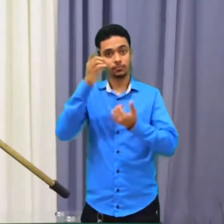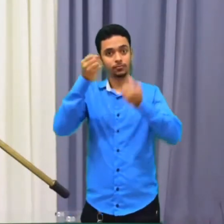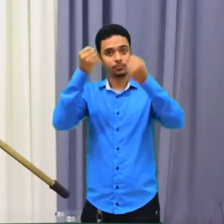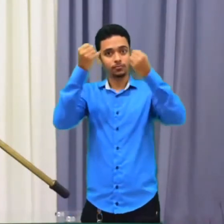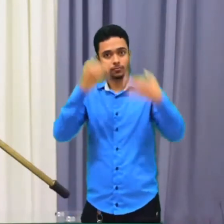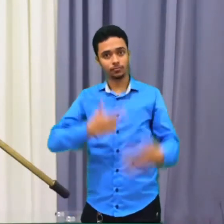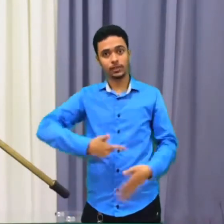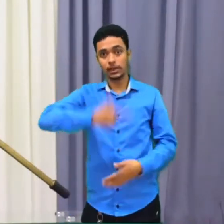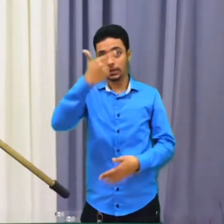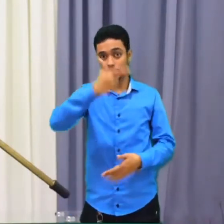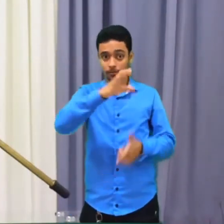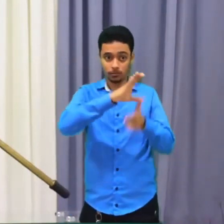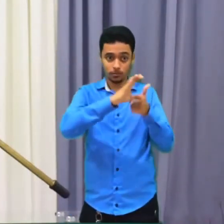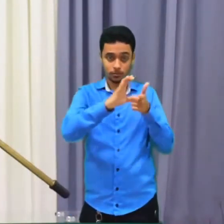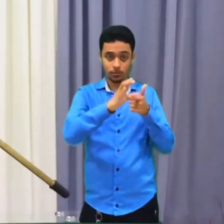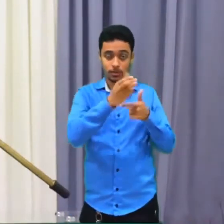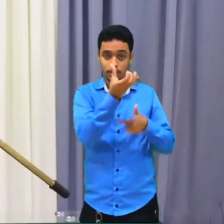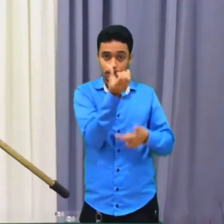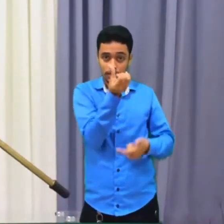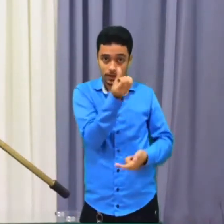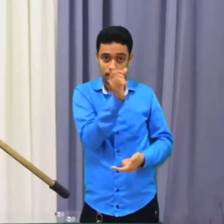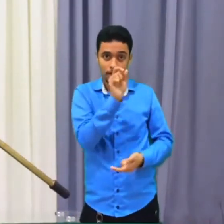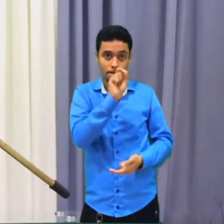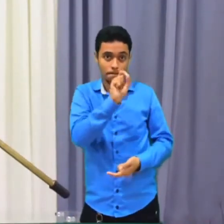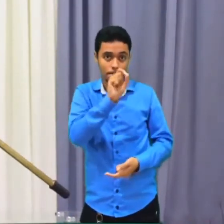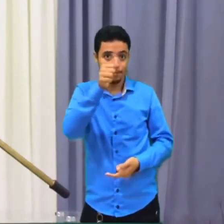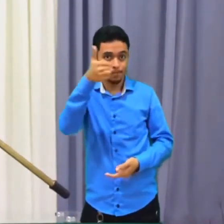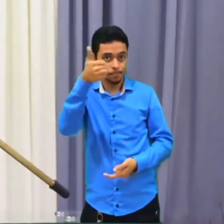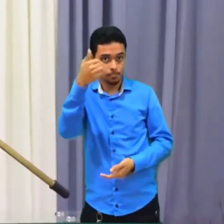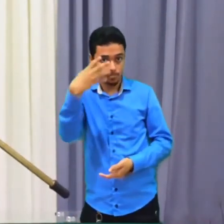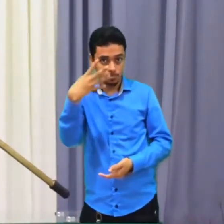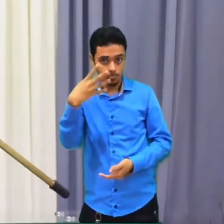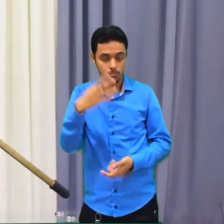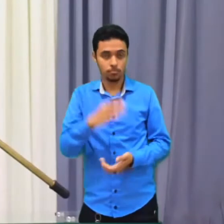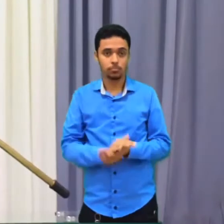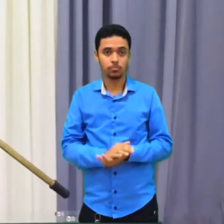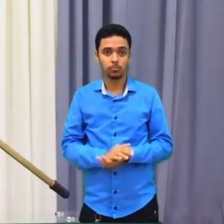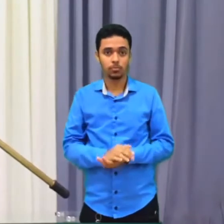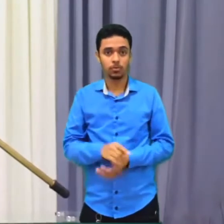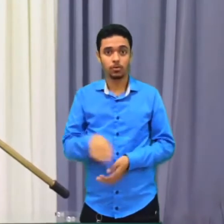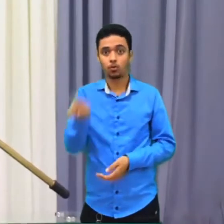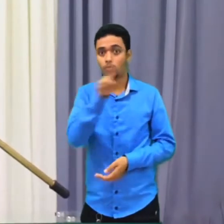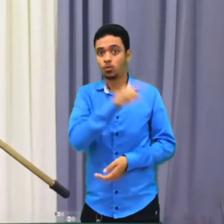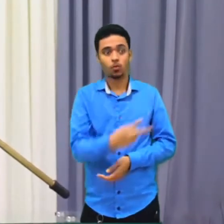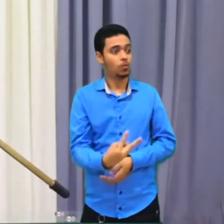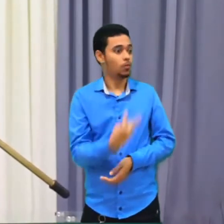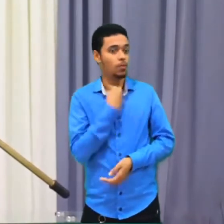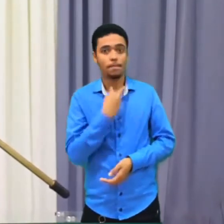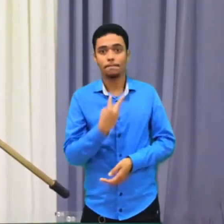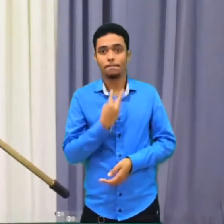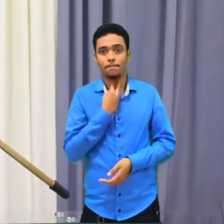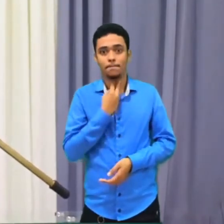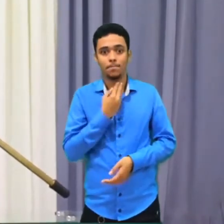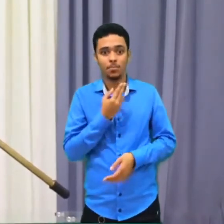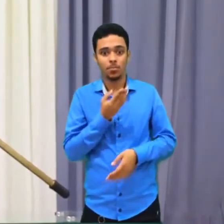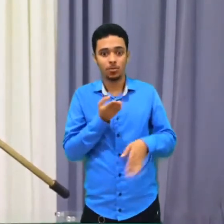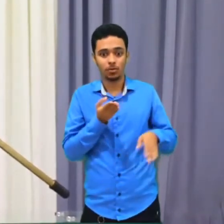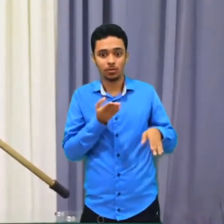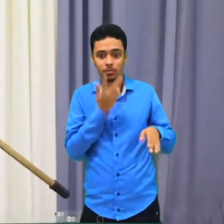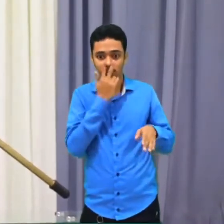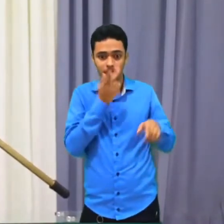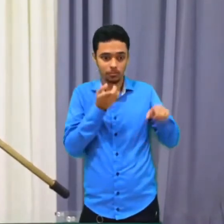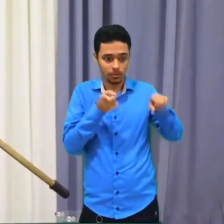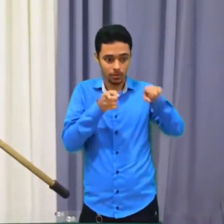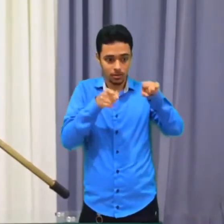em 2 Coríntios 6,14: não vos prendais a um jugo desigual com os